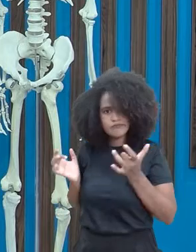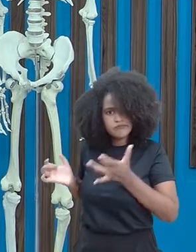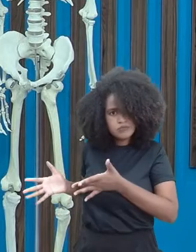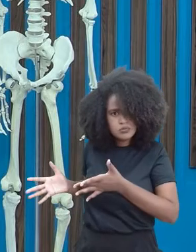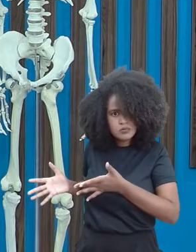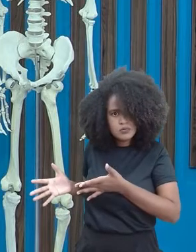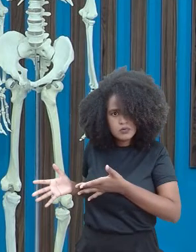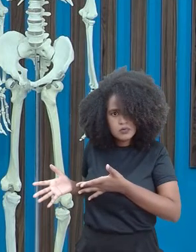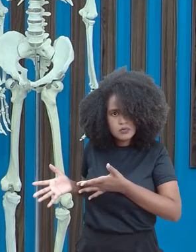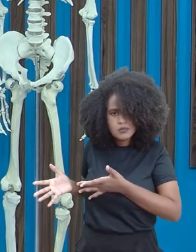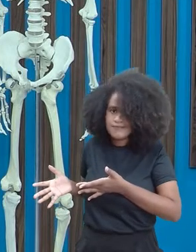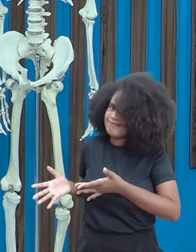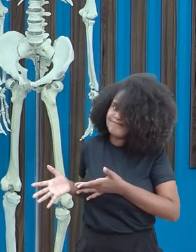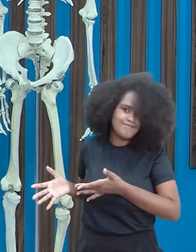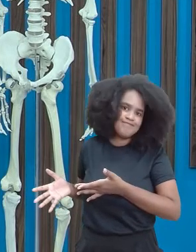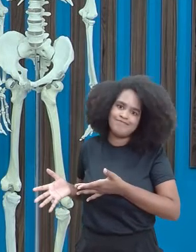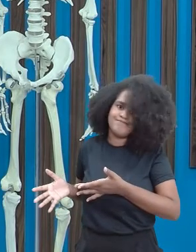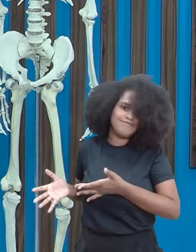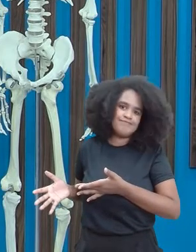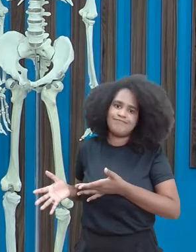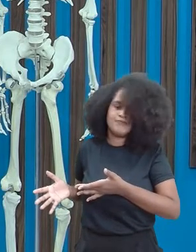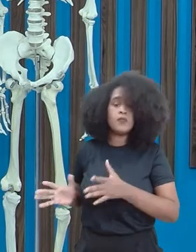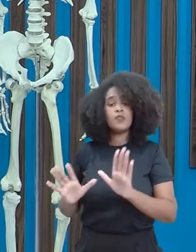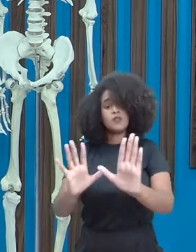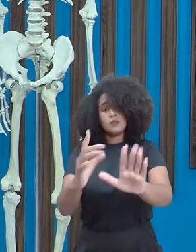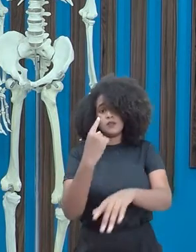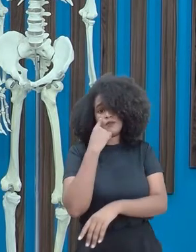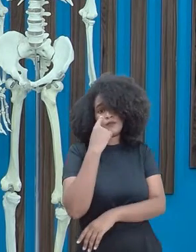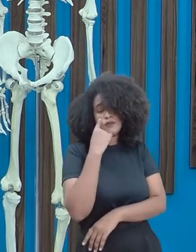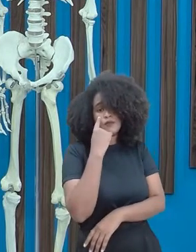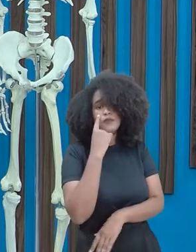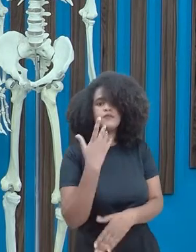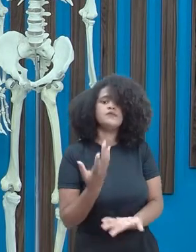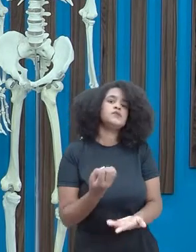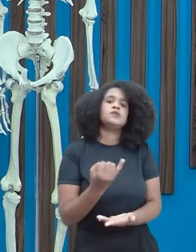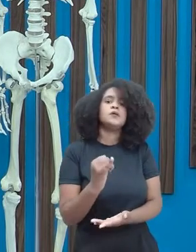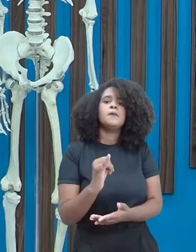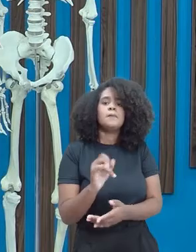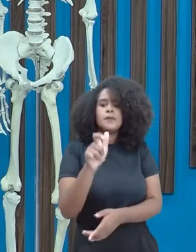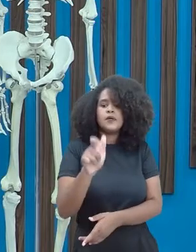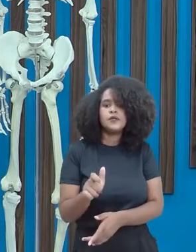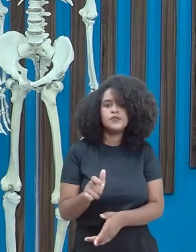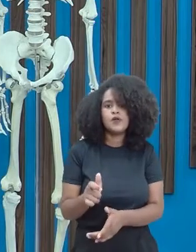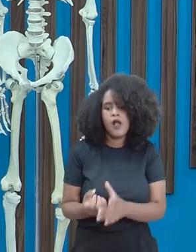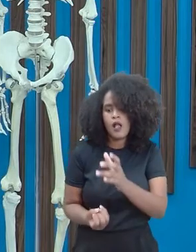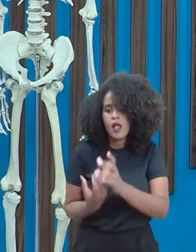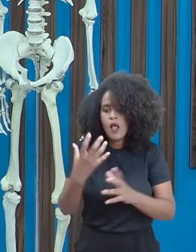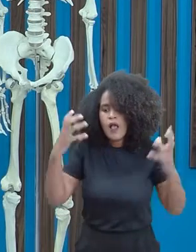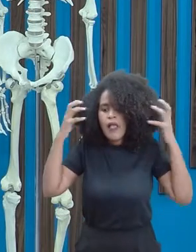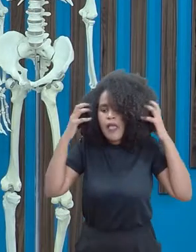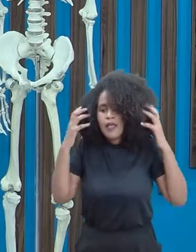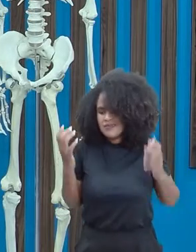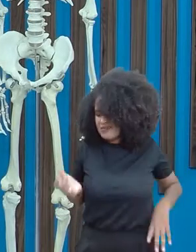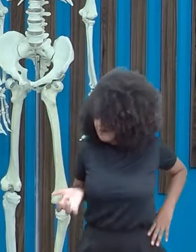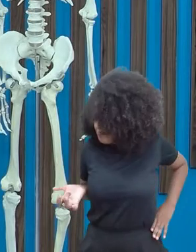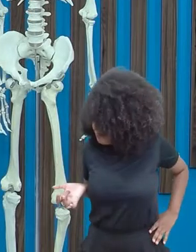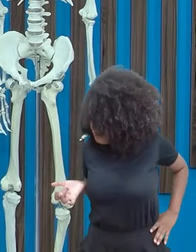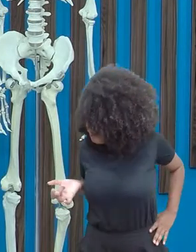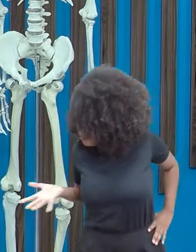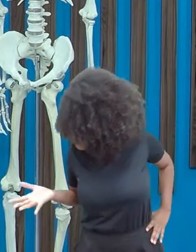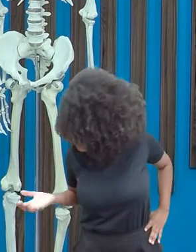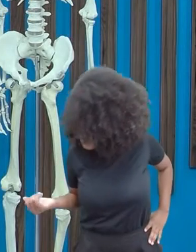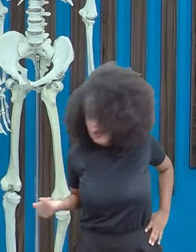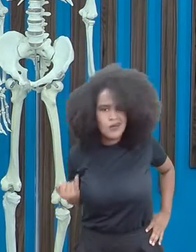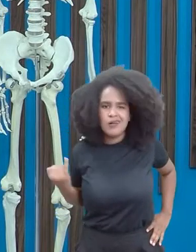pode descartar. Mas nem por isso a gente vai dizer que quem construiu o rádio fez uma besteira. Não é muito importante. É muito